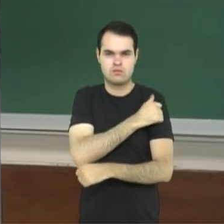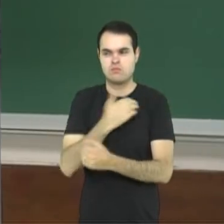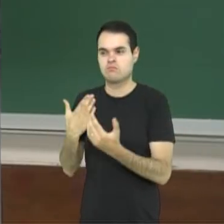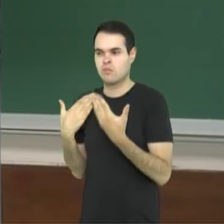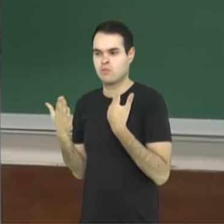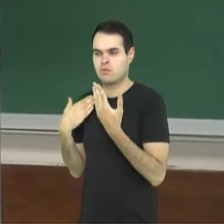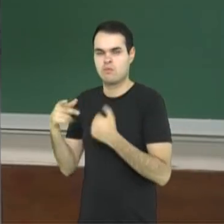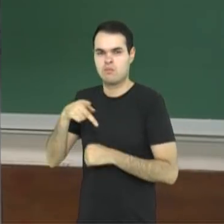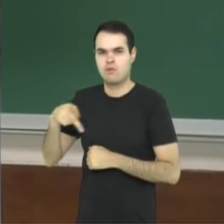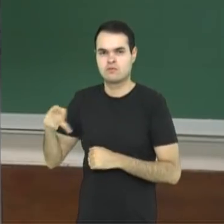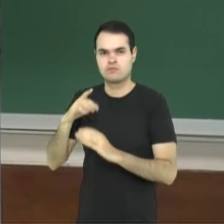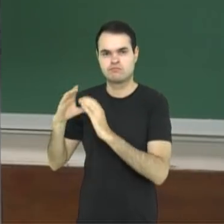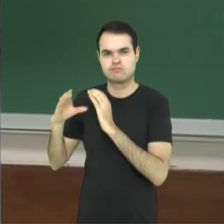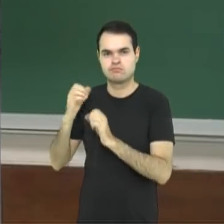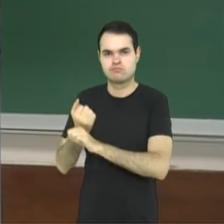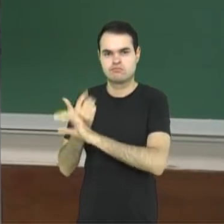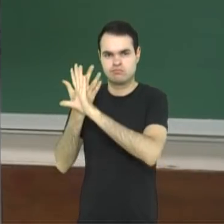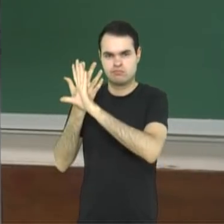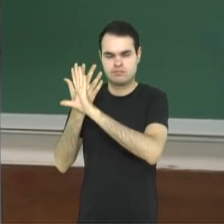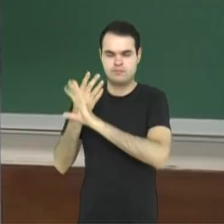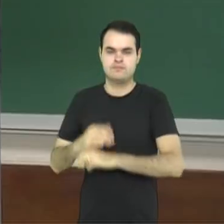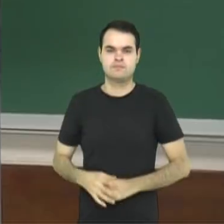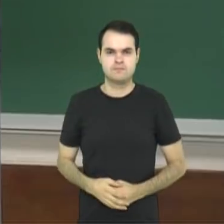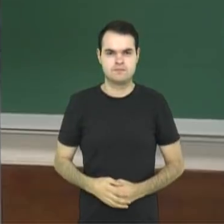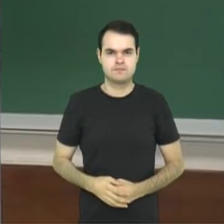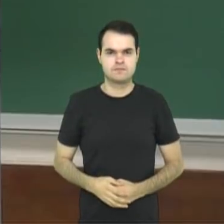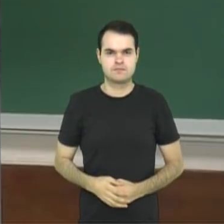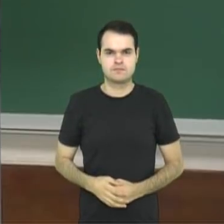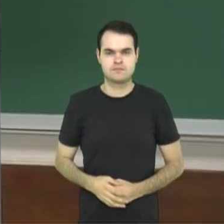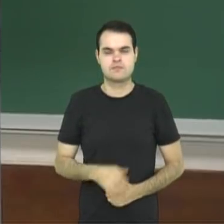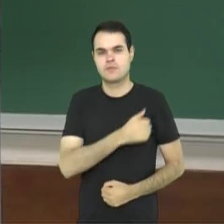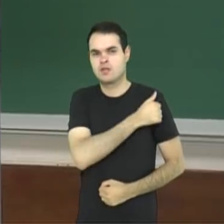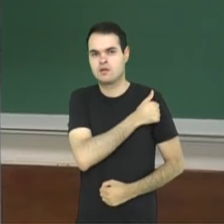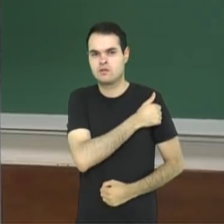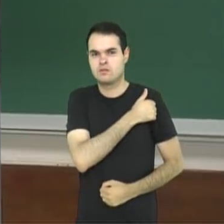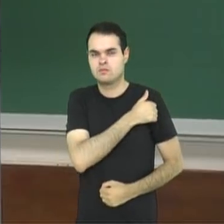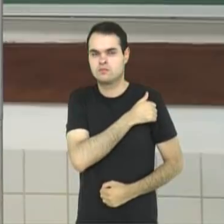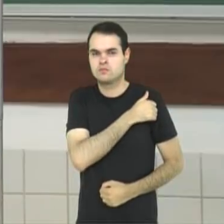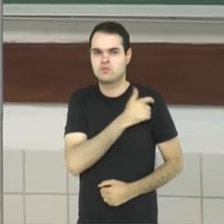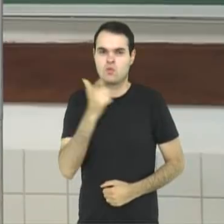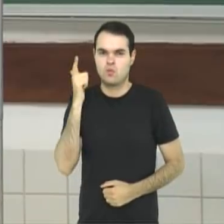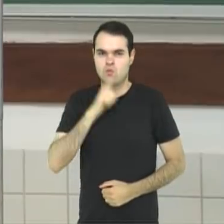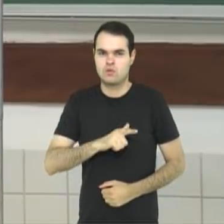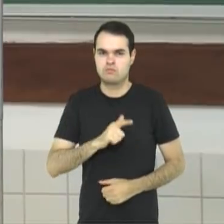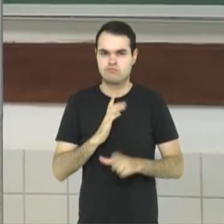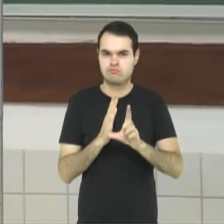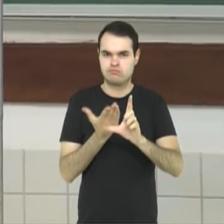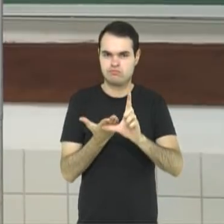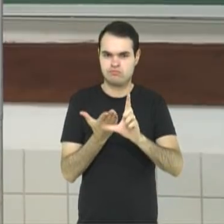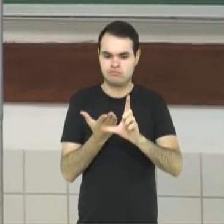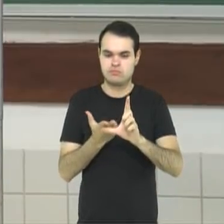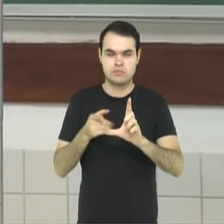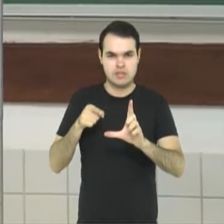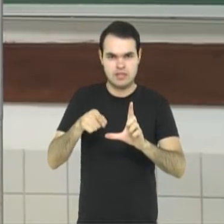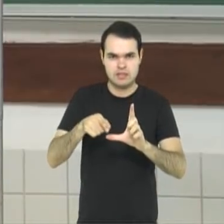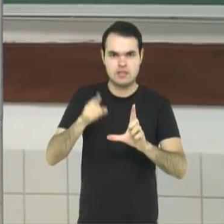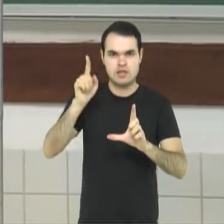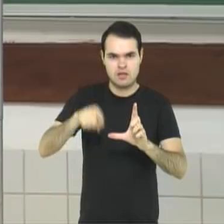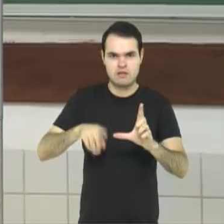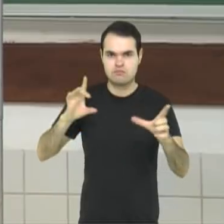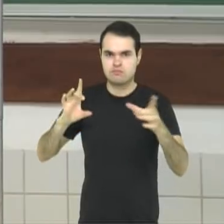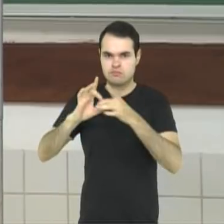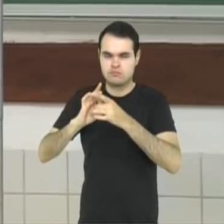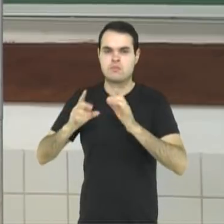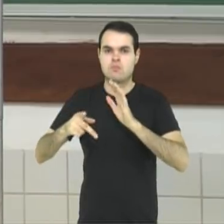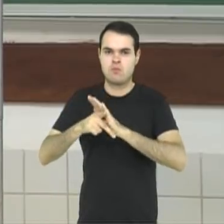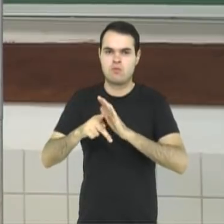com os professores. Né? Então, quando os alunos que têm acesso ao aplicativo do Google Classroom, esses